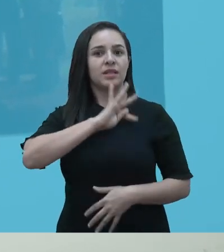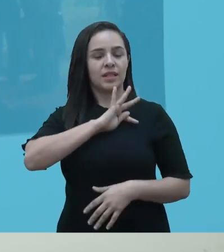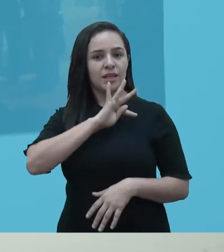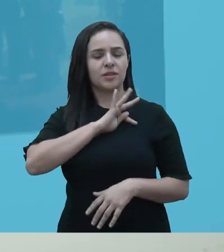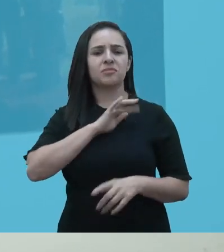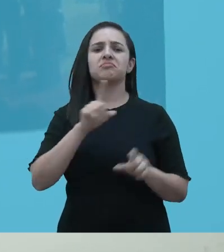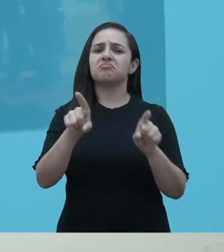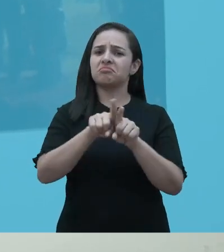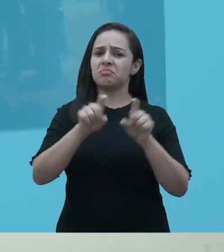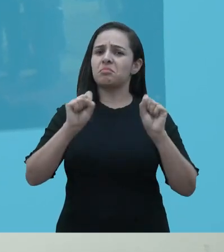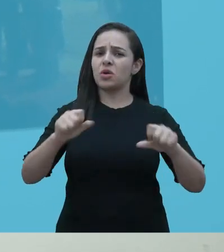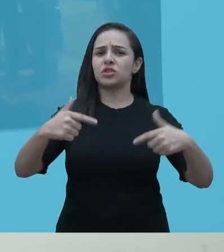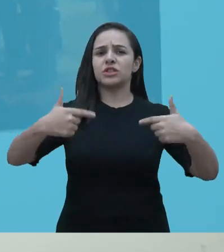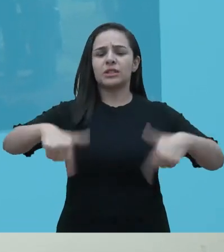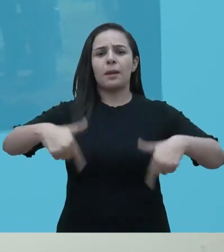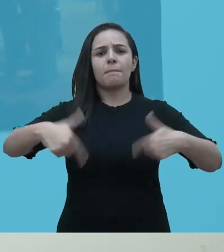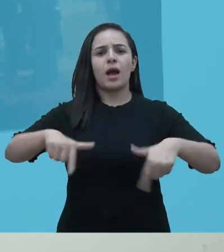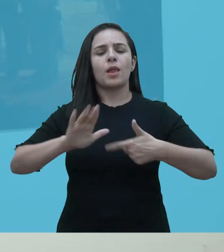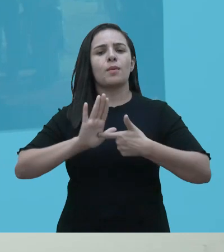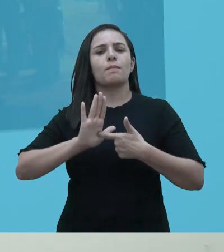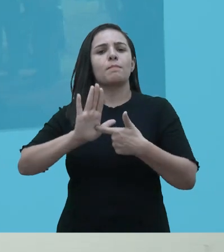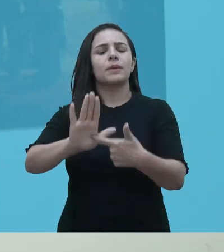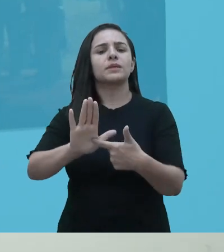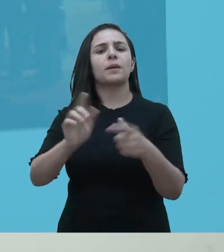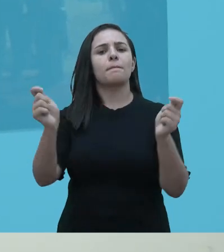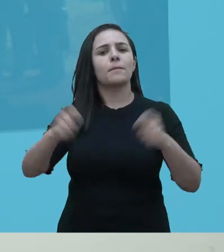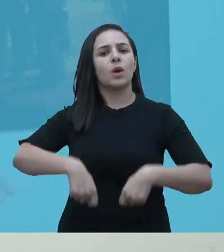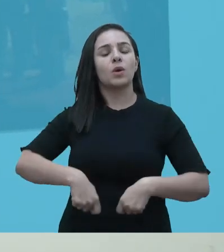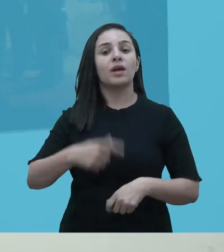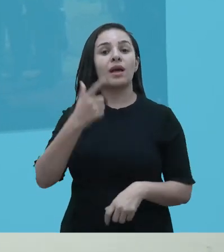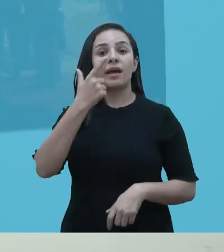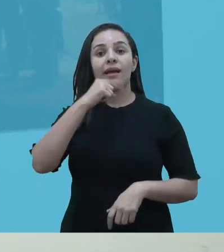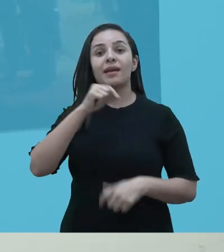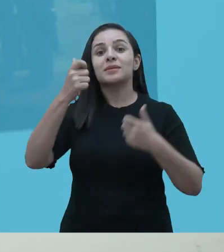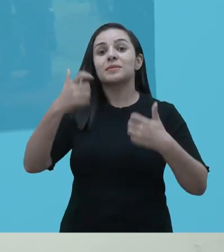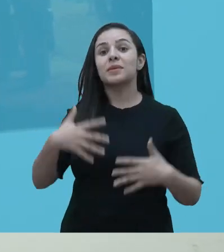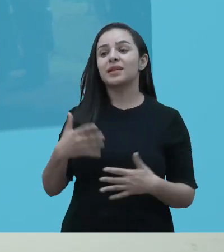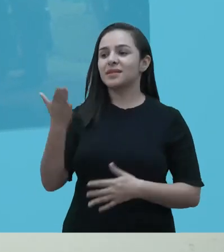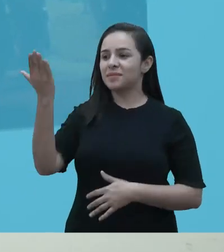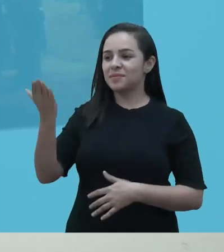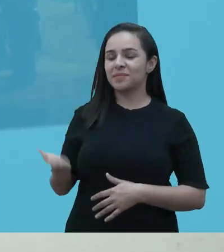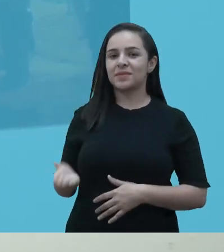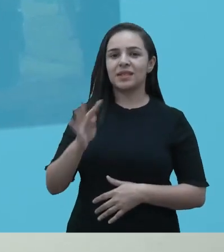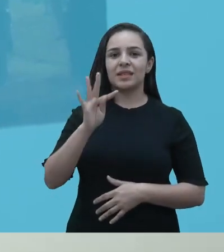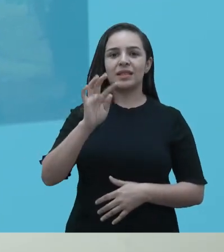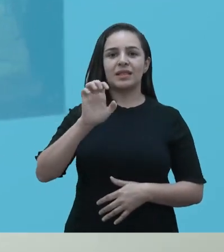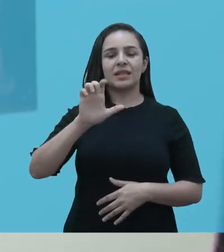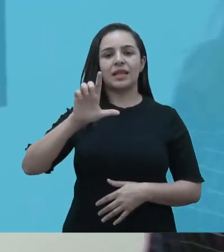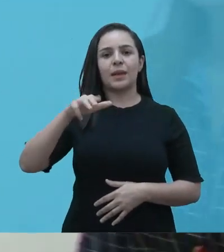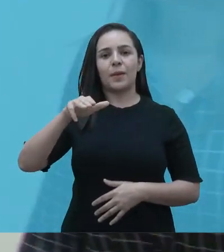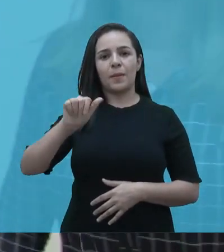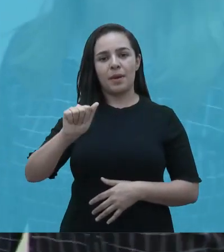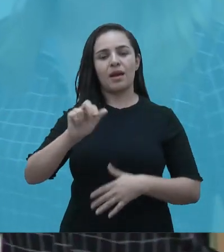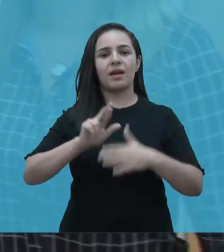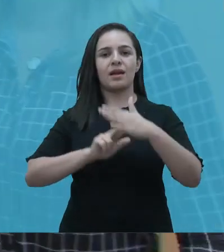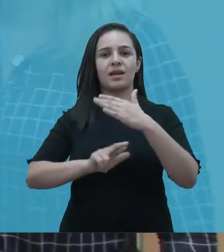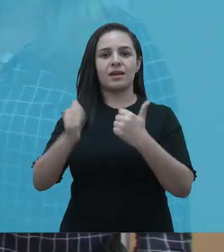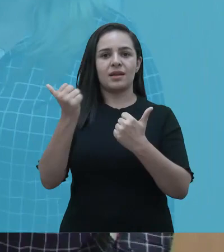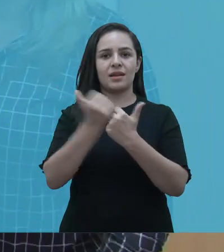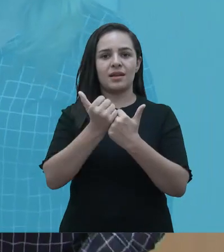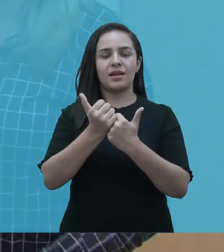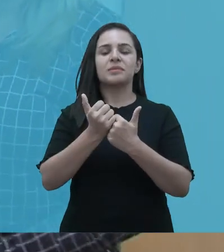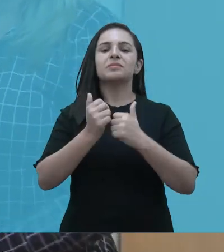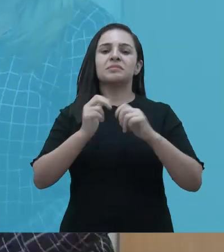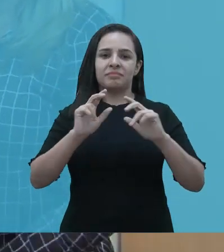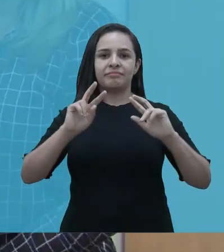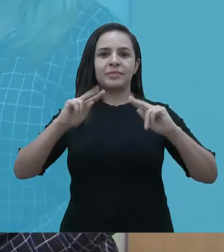administrativos também vão poder apresentar trabalhos e quem explica mais pra gente sobre isso é aproveitou era adjunta da